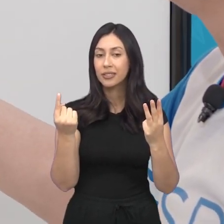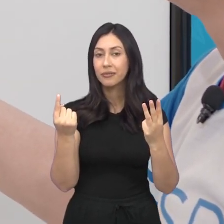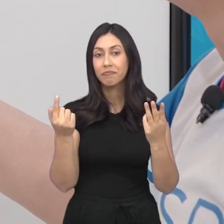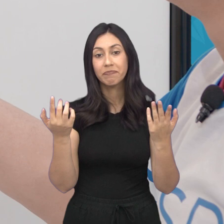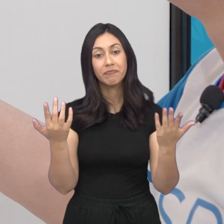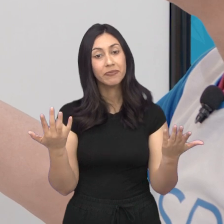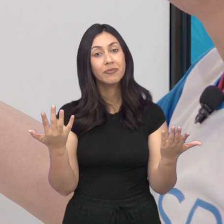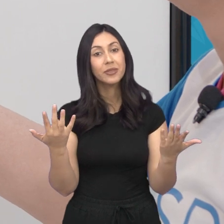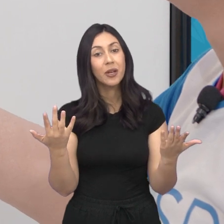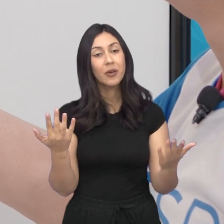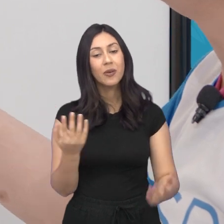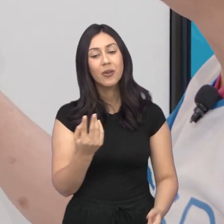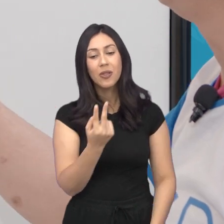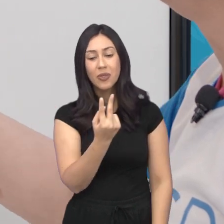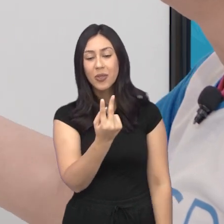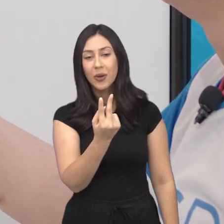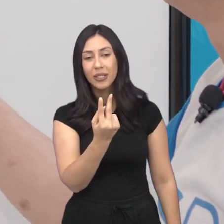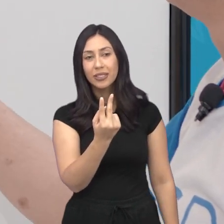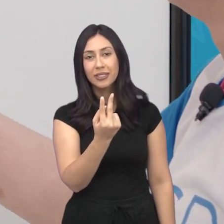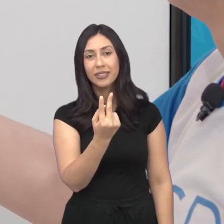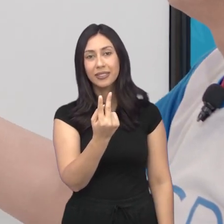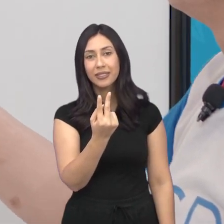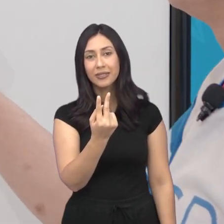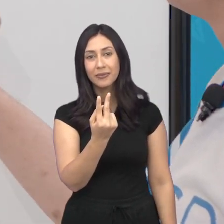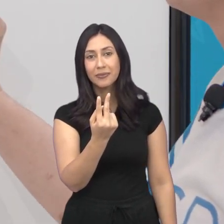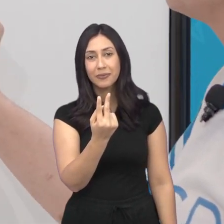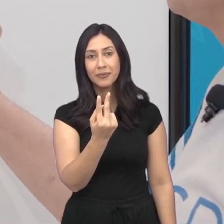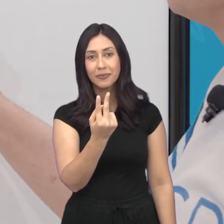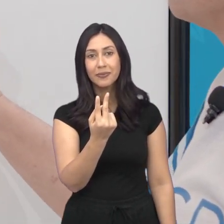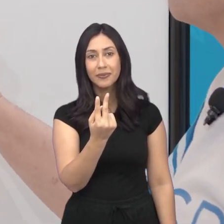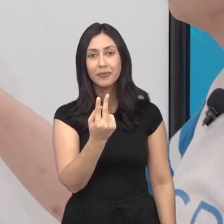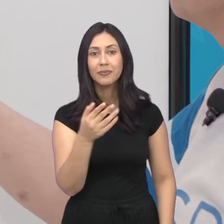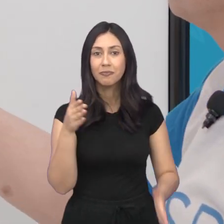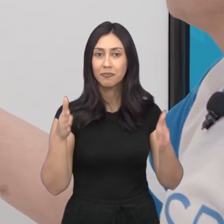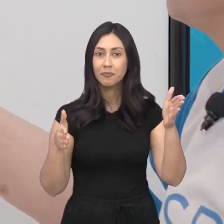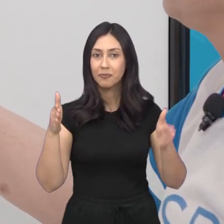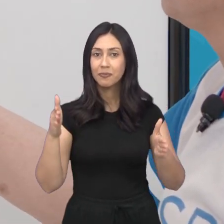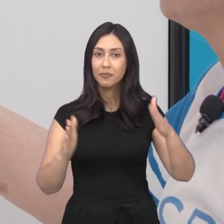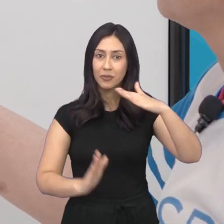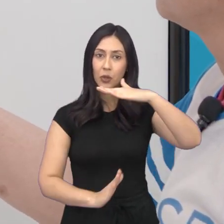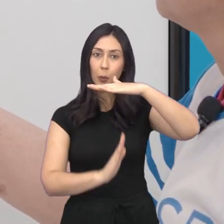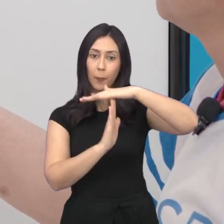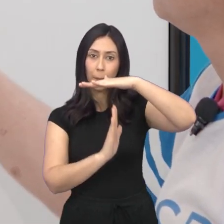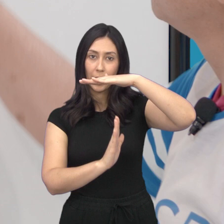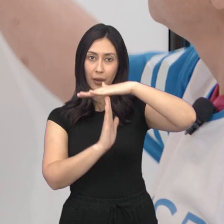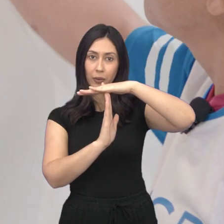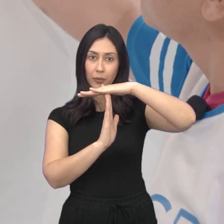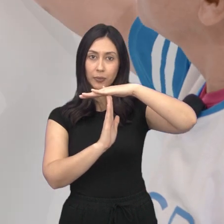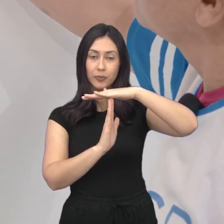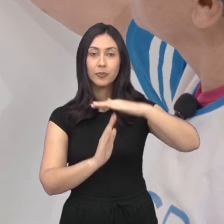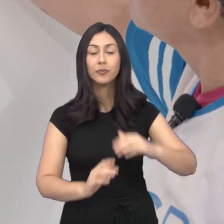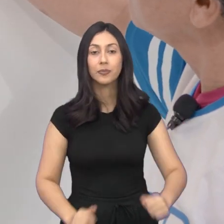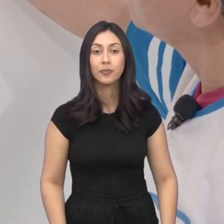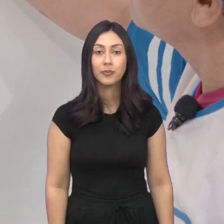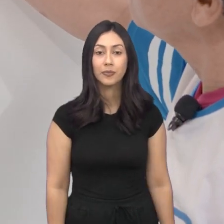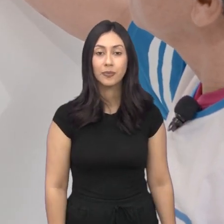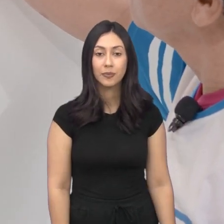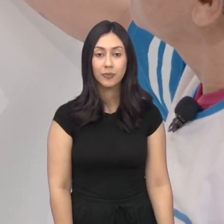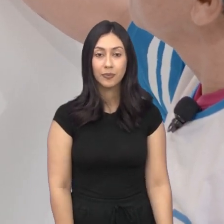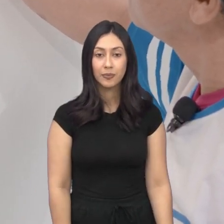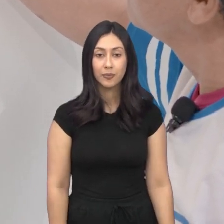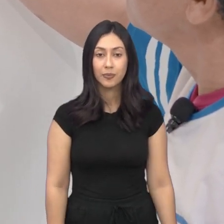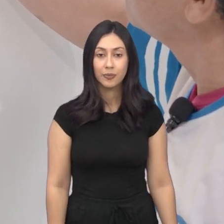2, né? Vai estar bem no meio das duas raízes. Vai estar em 2.